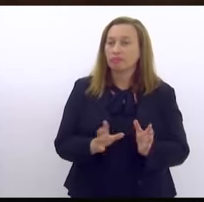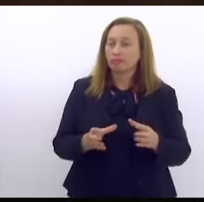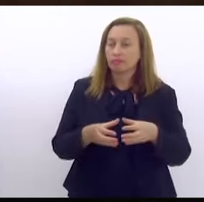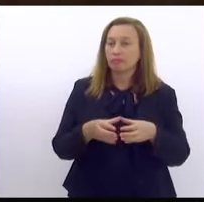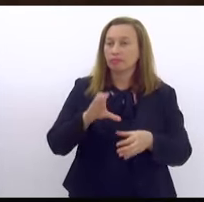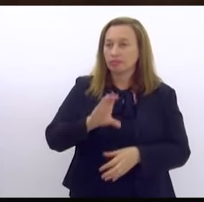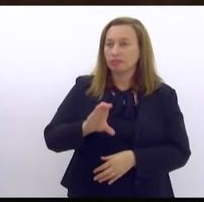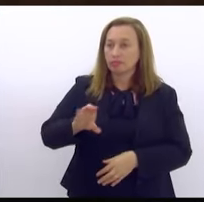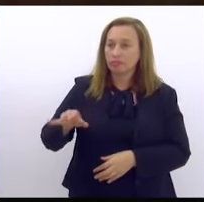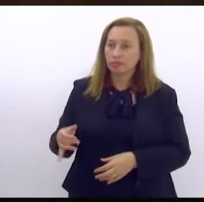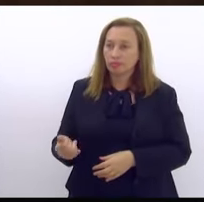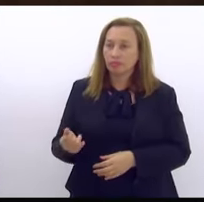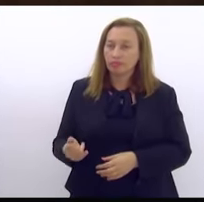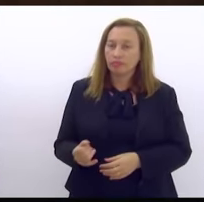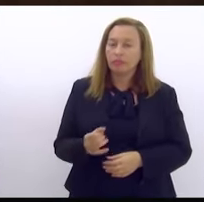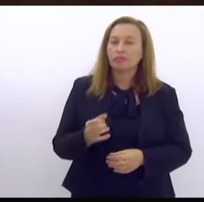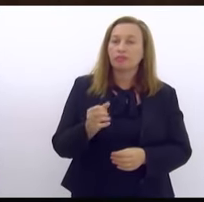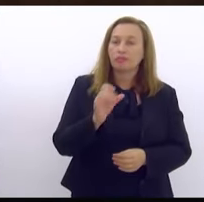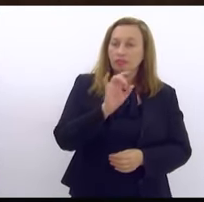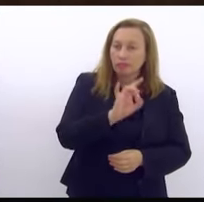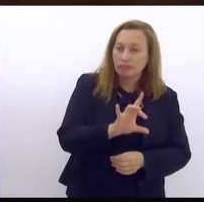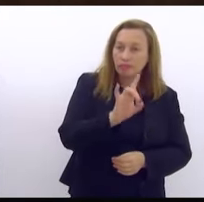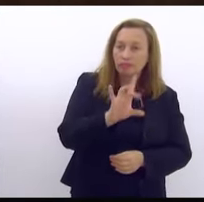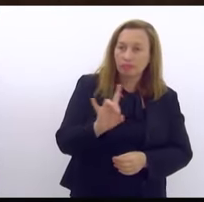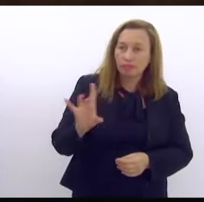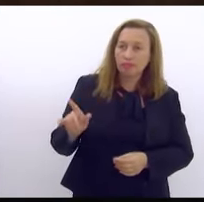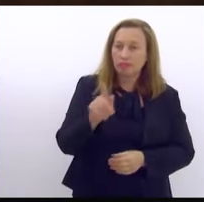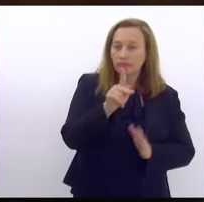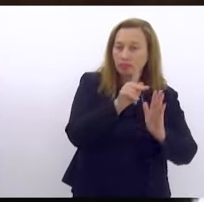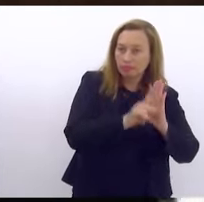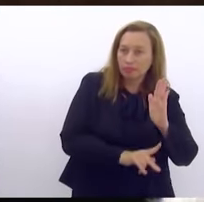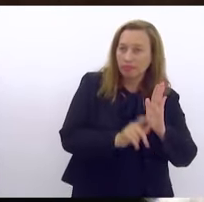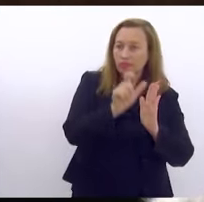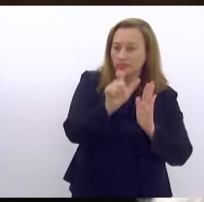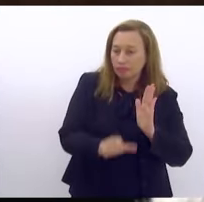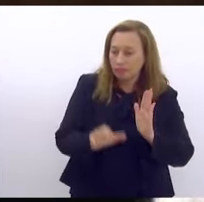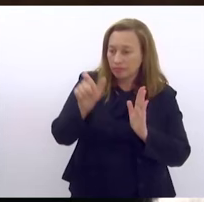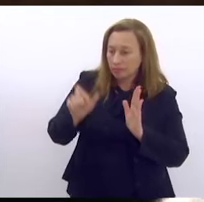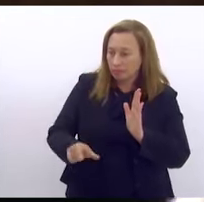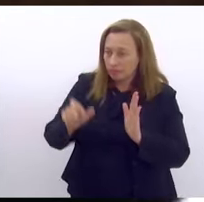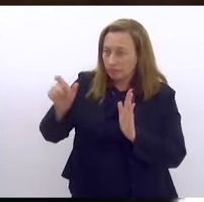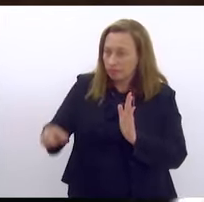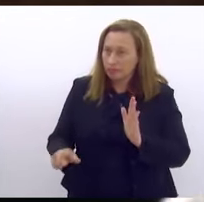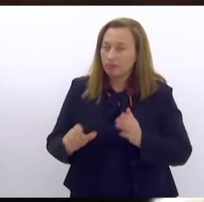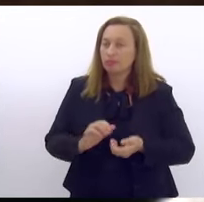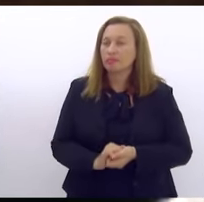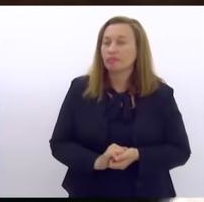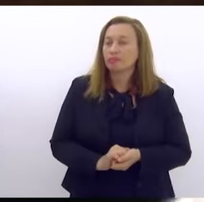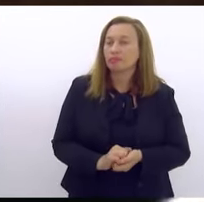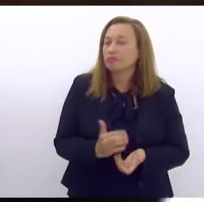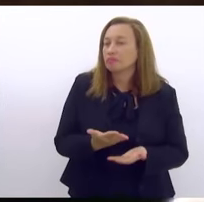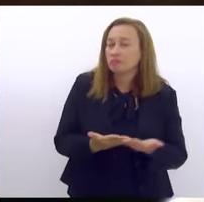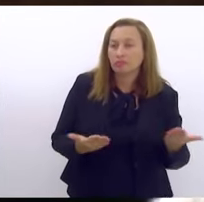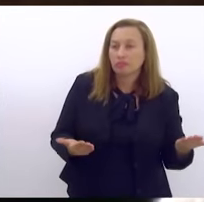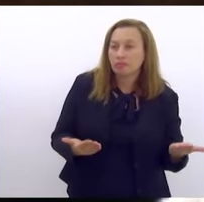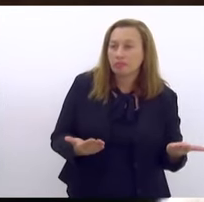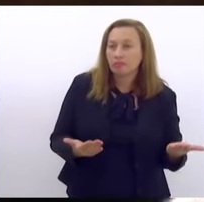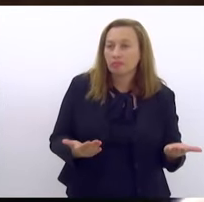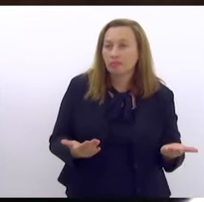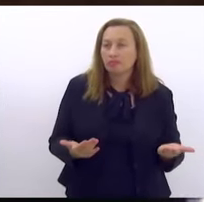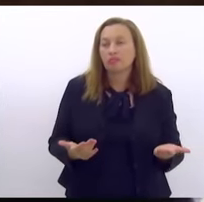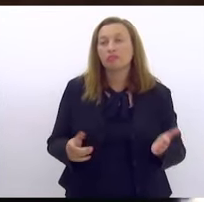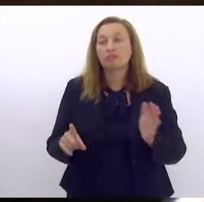pegar projeto por projeto que versava sobre Covid, projetos que caíram em desuso. São